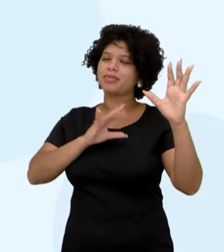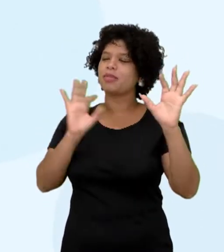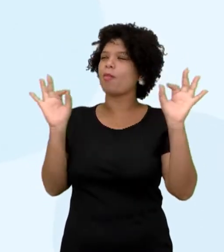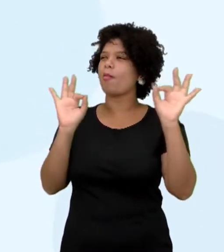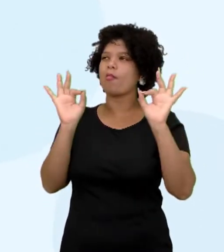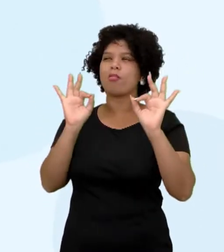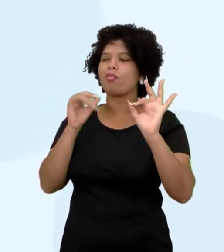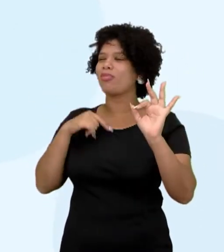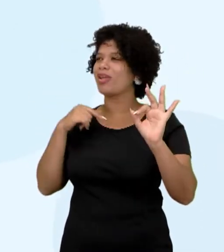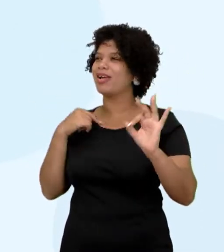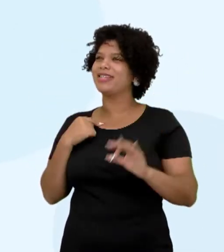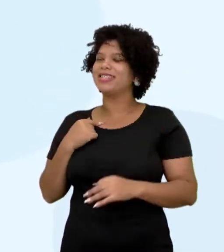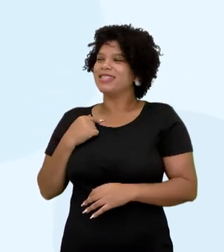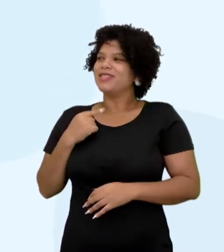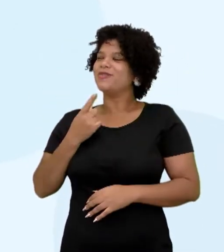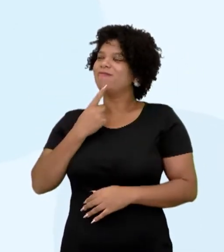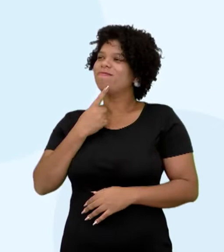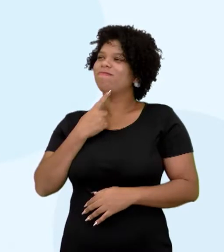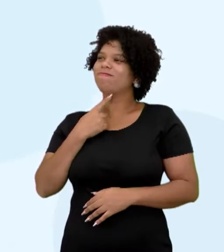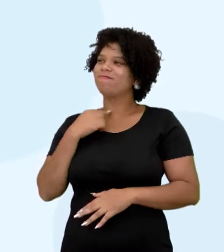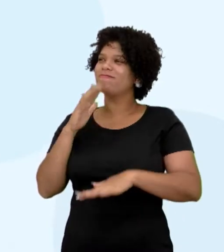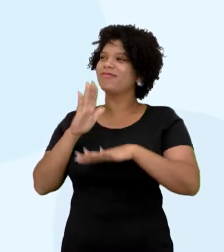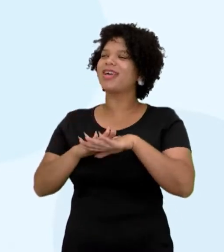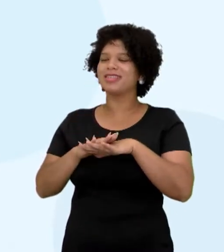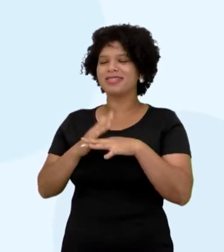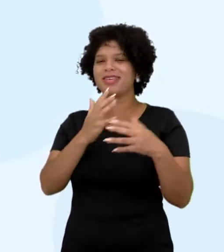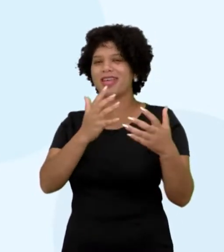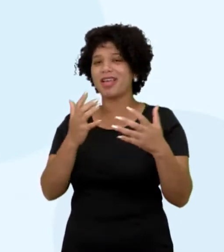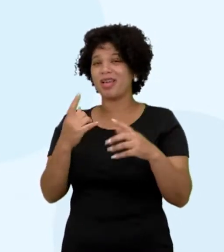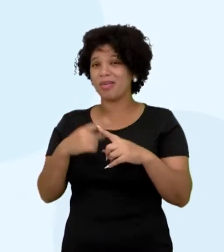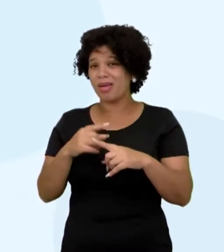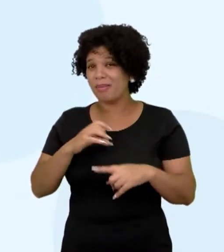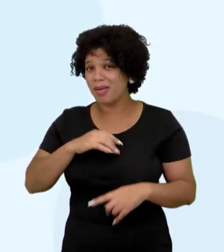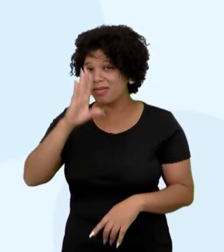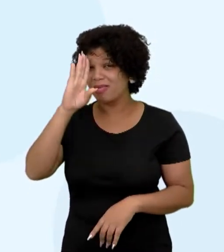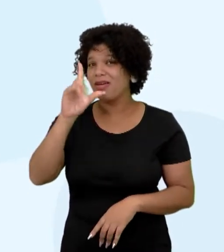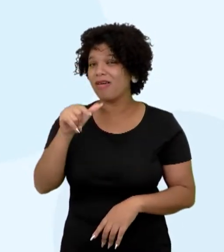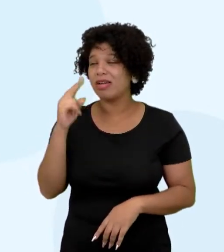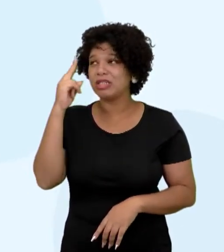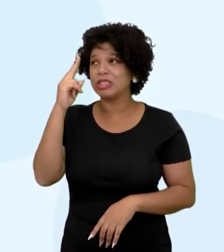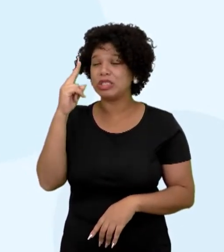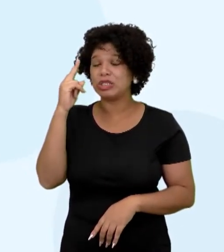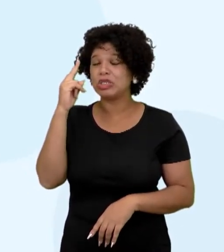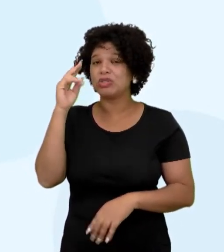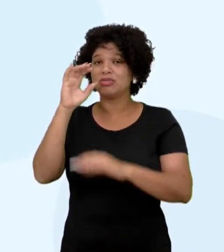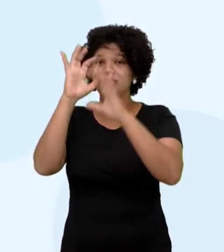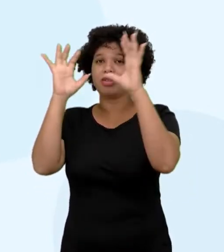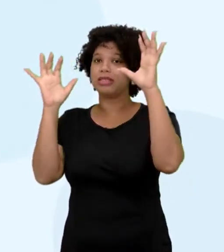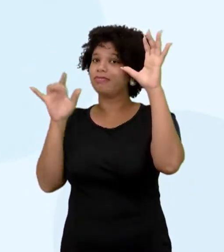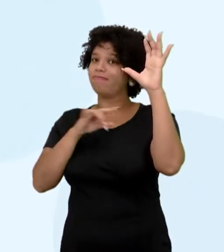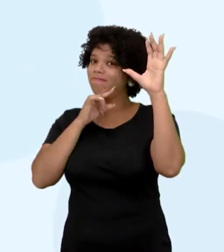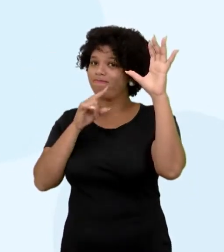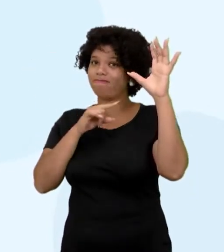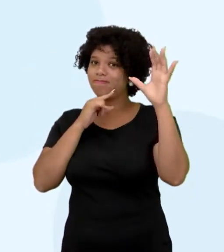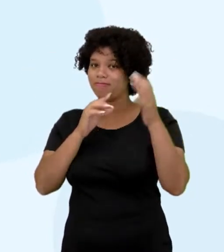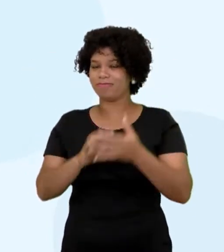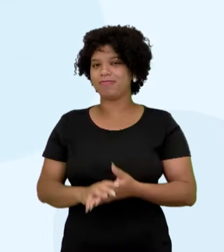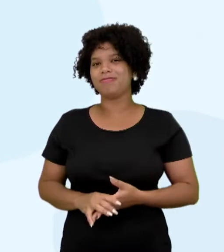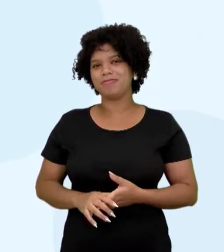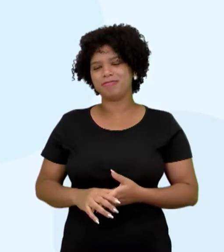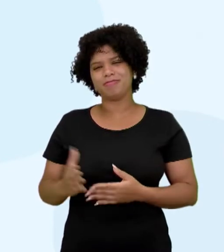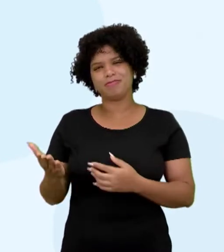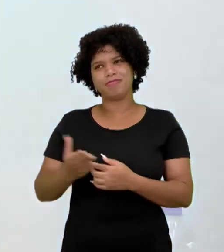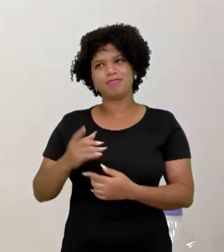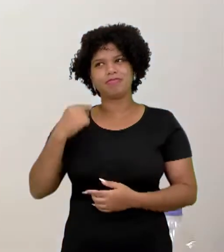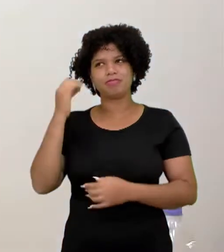medo é não poder sonhar. Né? Um autor desconhecido, então fica aí essa mensagem reflexiva. Né? Acho que